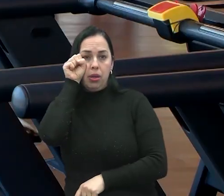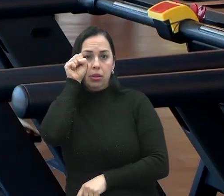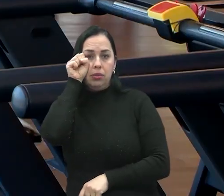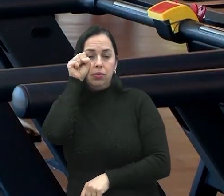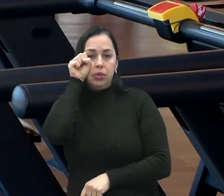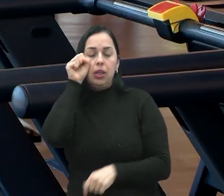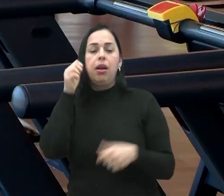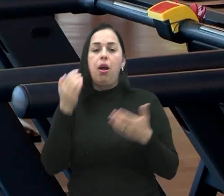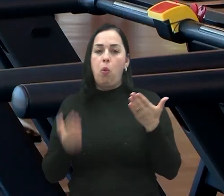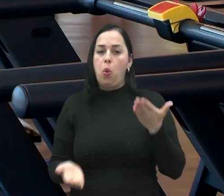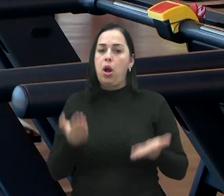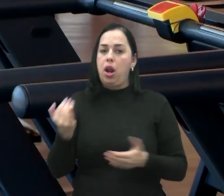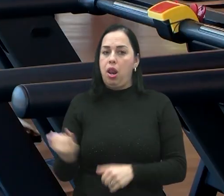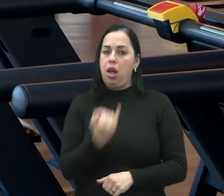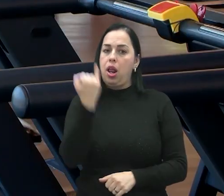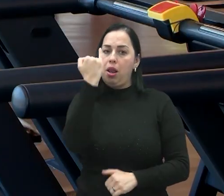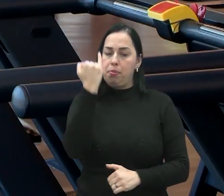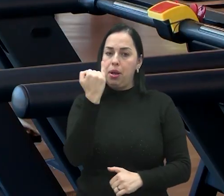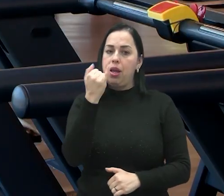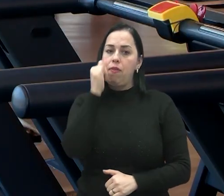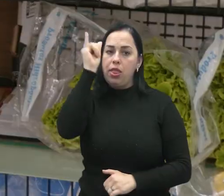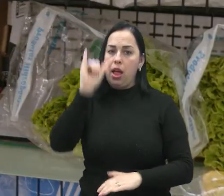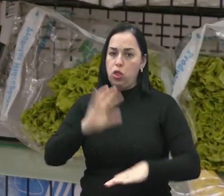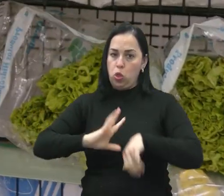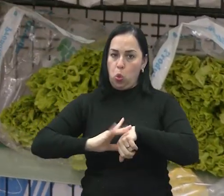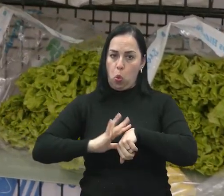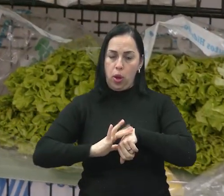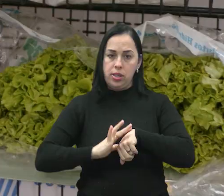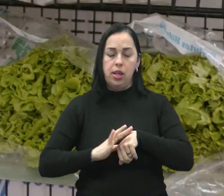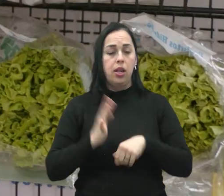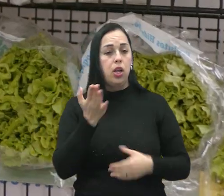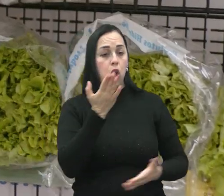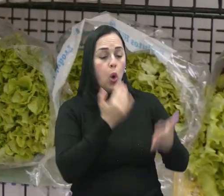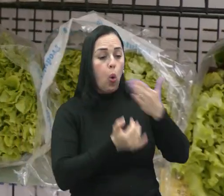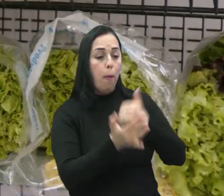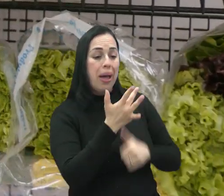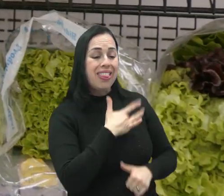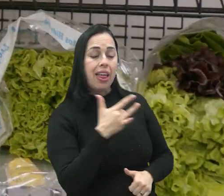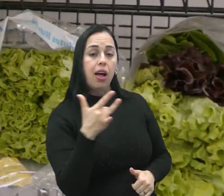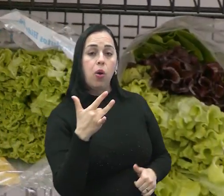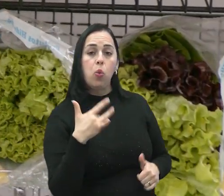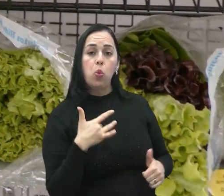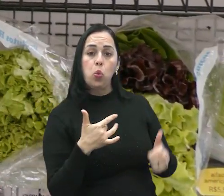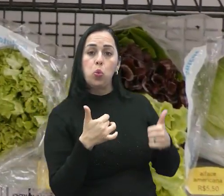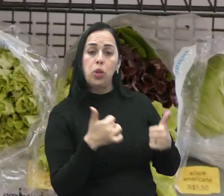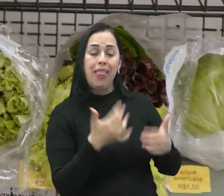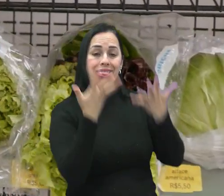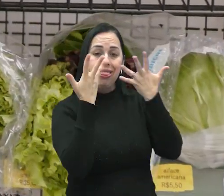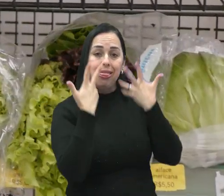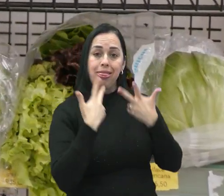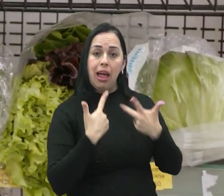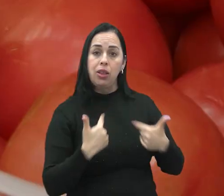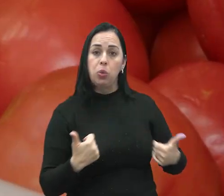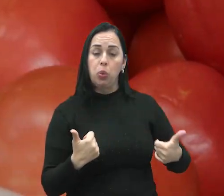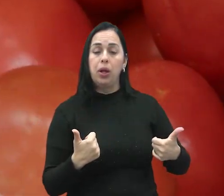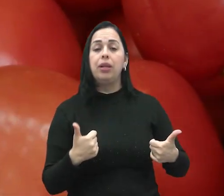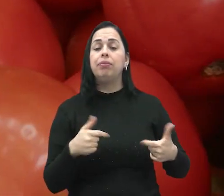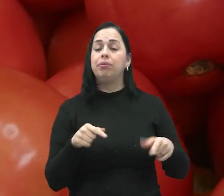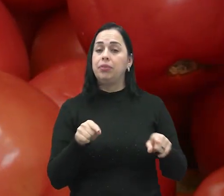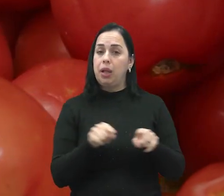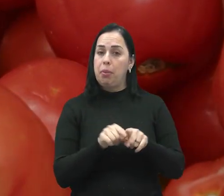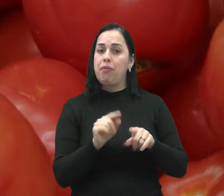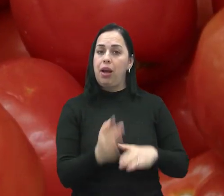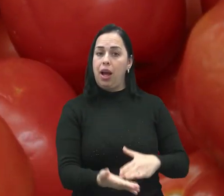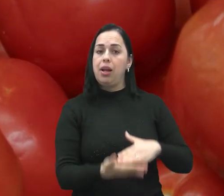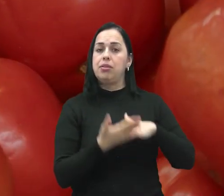são fatores importantes na prevenção da doença. Dar preferência à alimentação com produtos naturais também